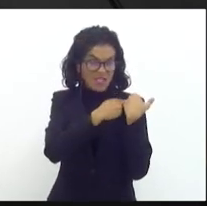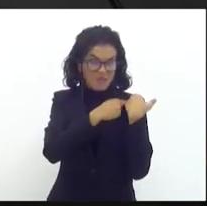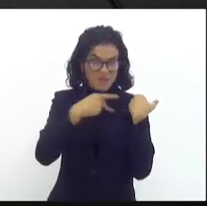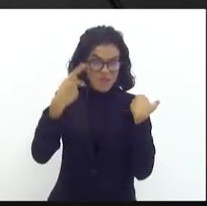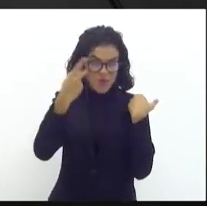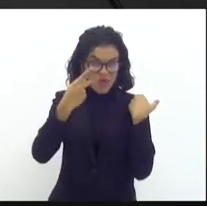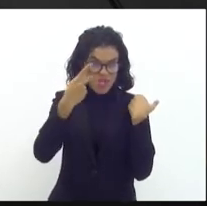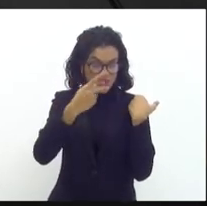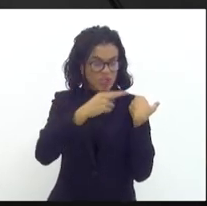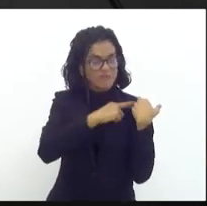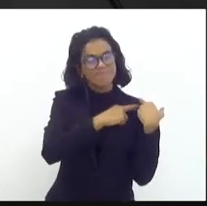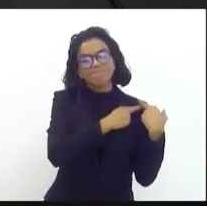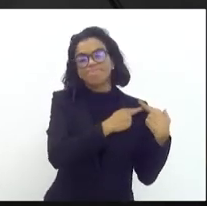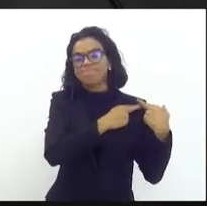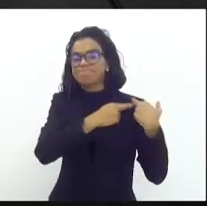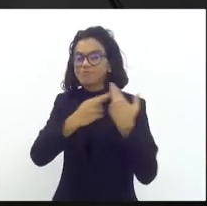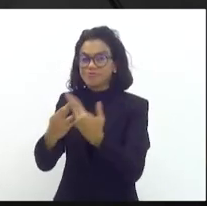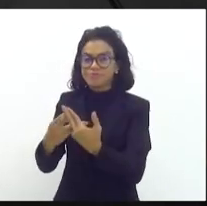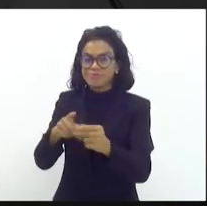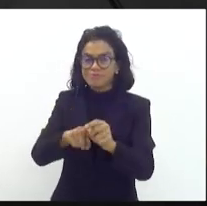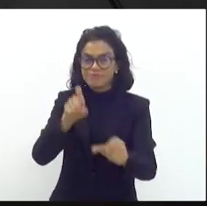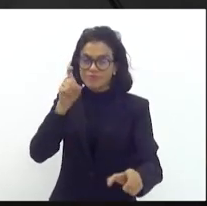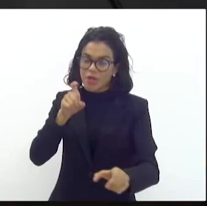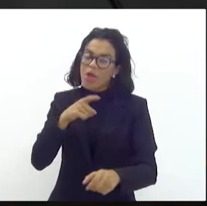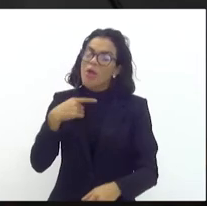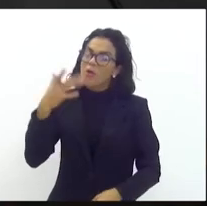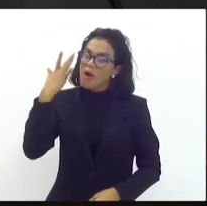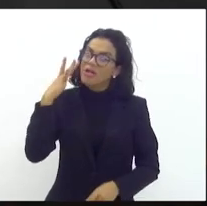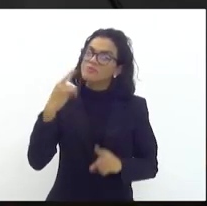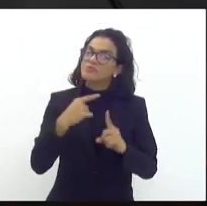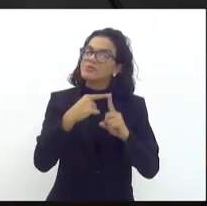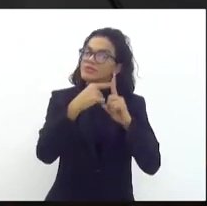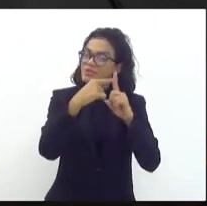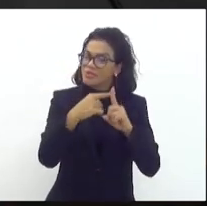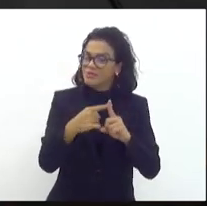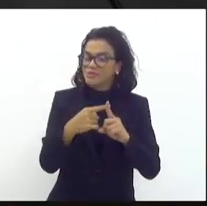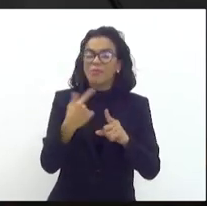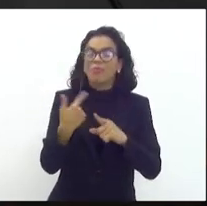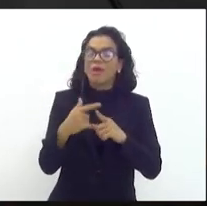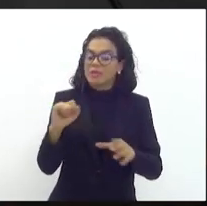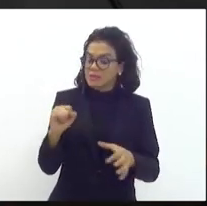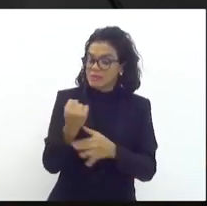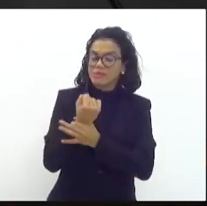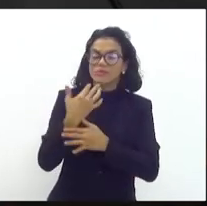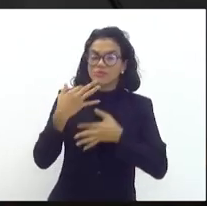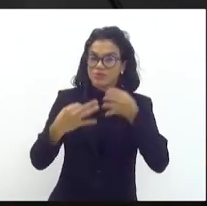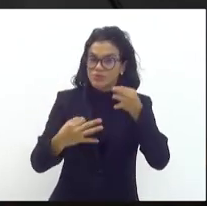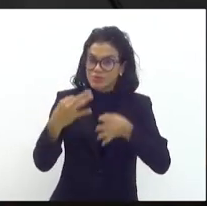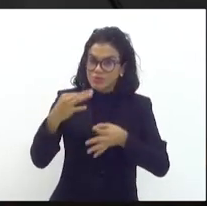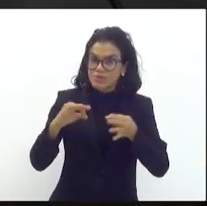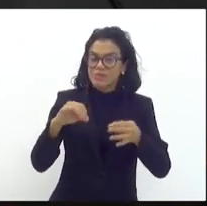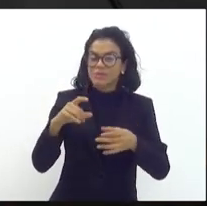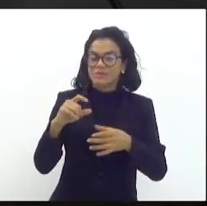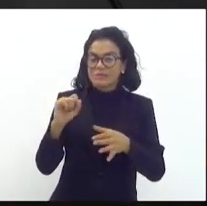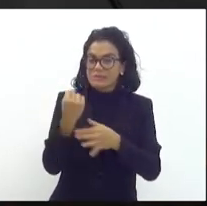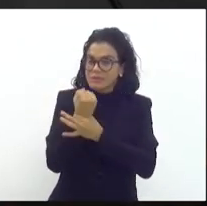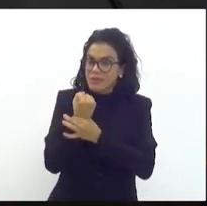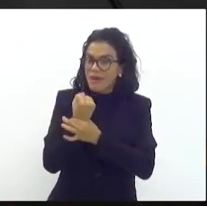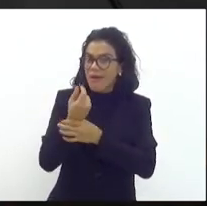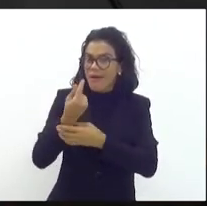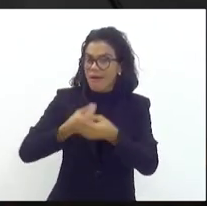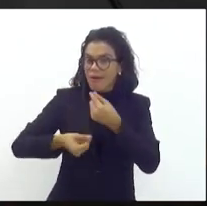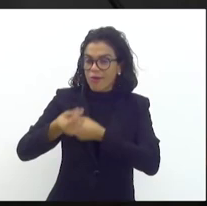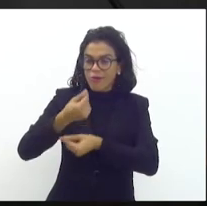eu acho positivo eu acho que dá segurança jurídica da segurança Econômica imagina